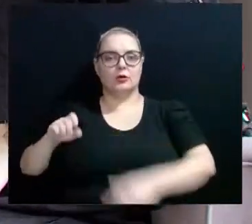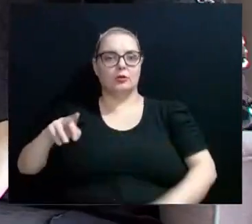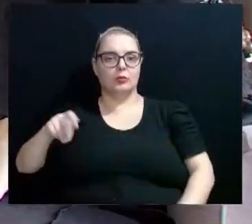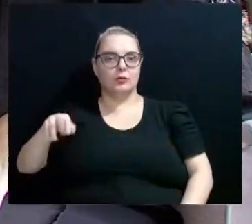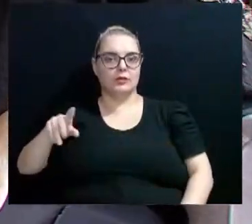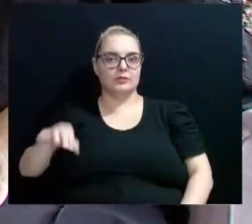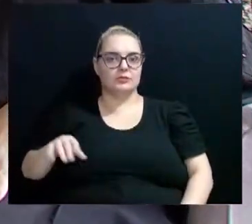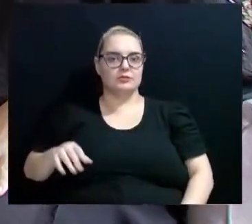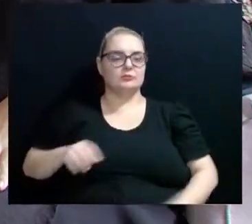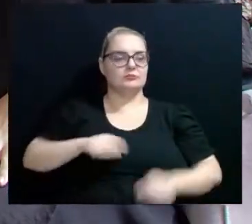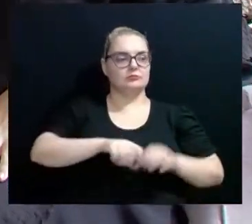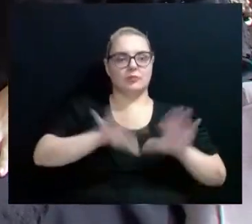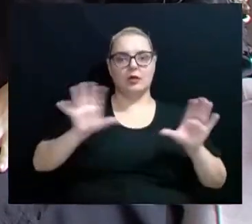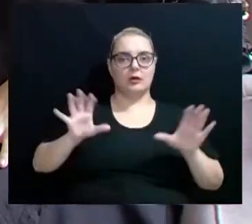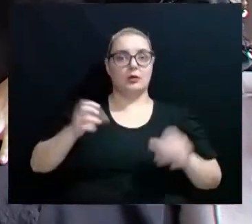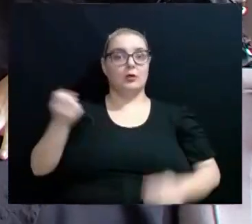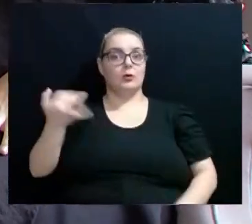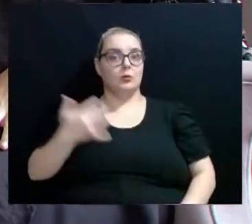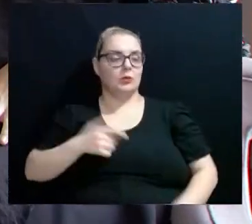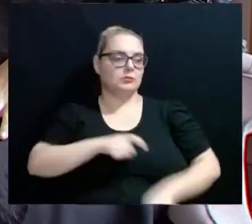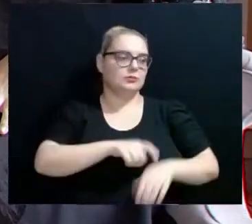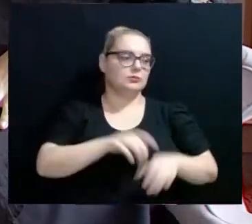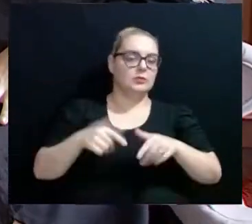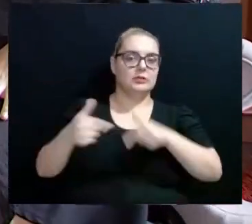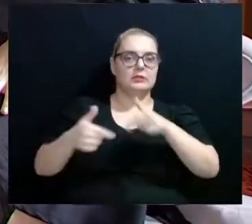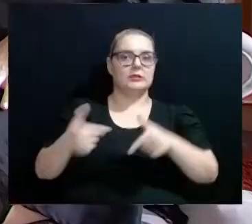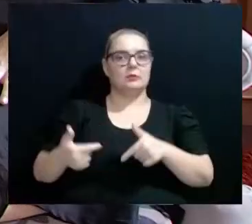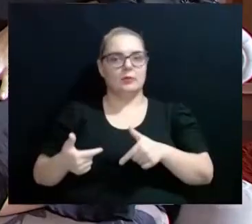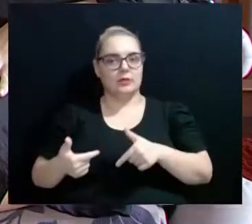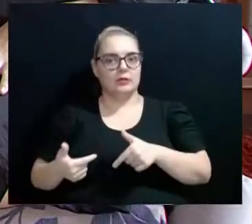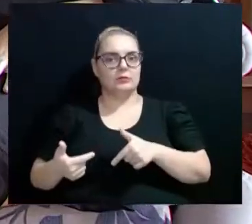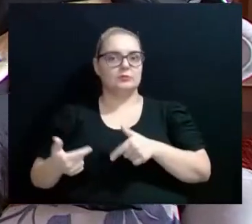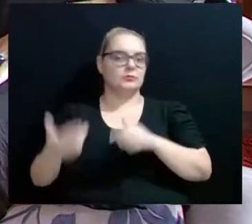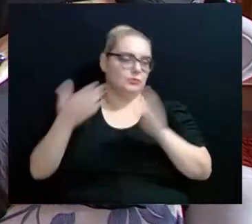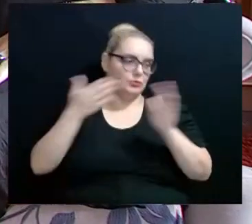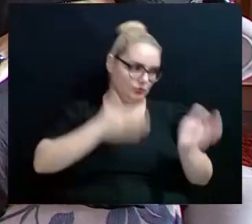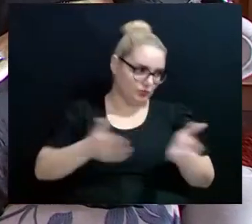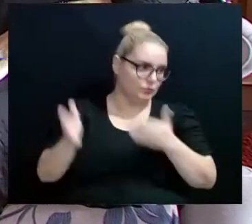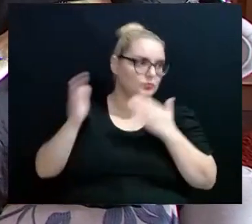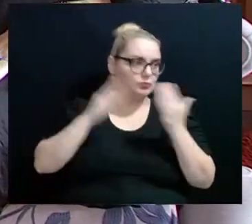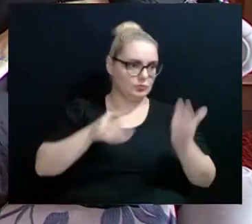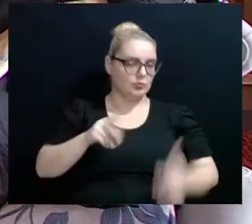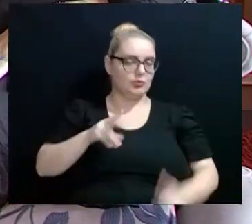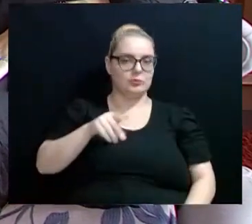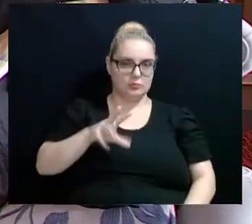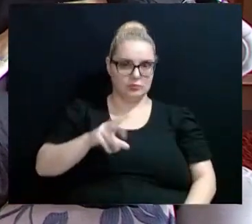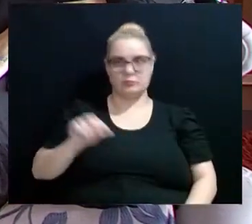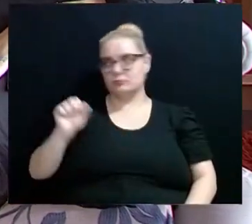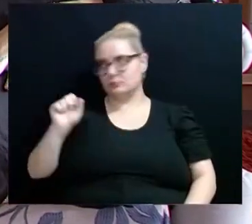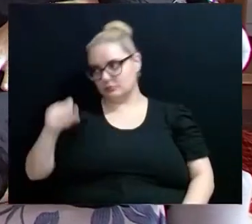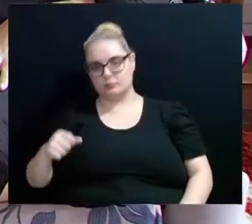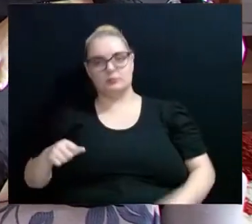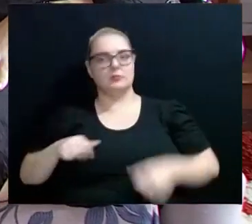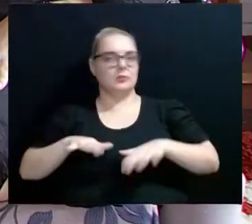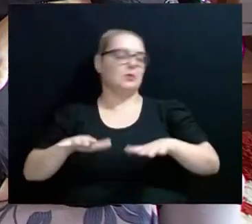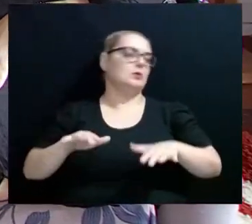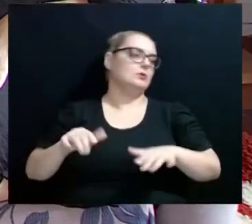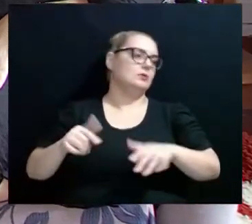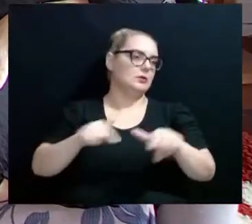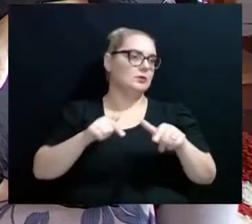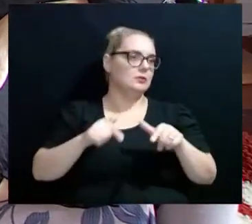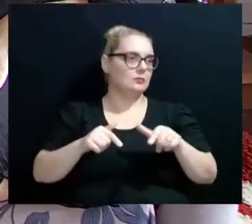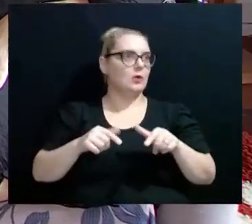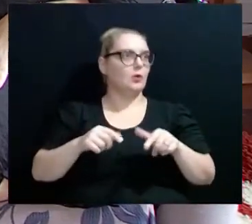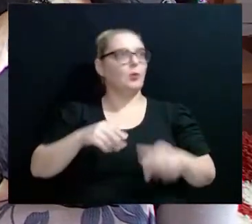mundo corporativo, quanto tempo você ainda ficou trabalhando nesse sentido de produção e se lançar